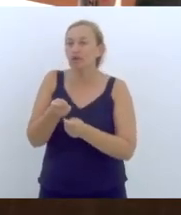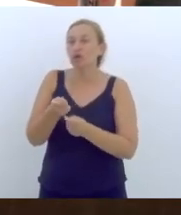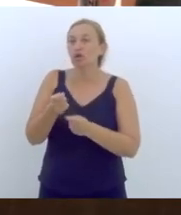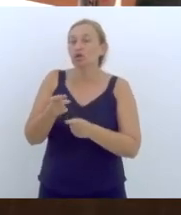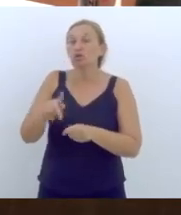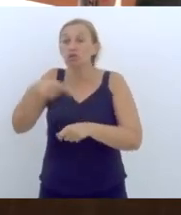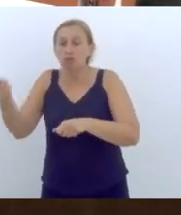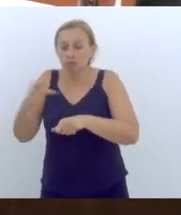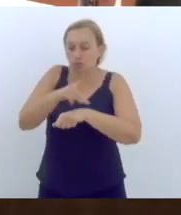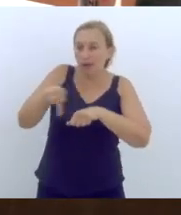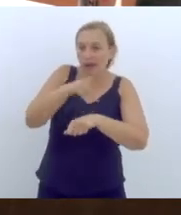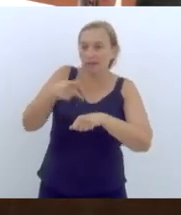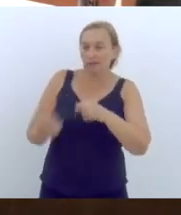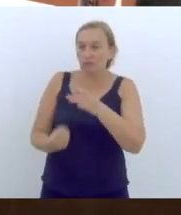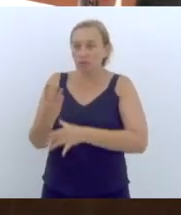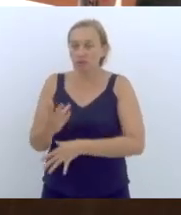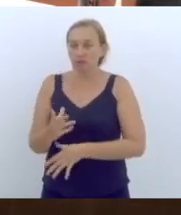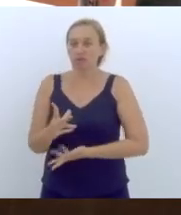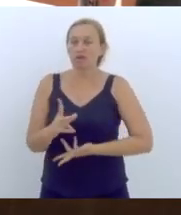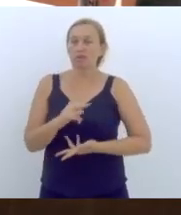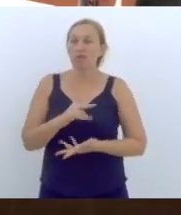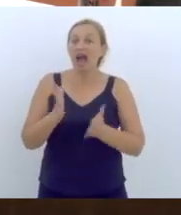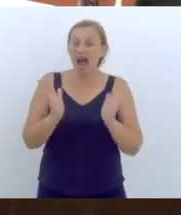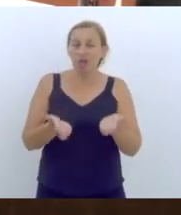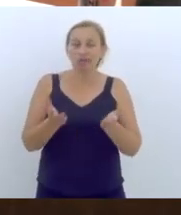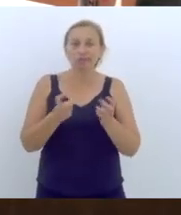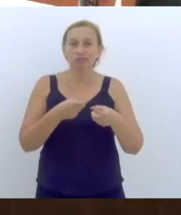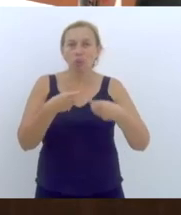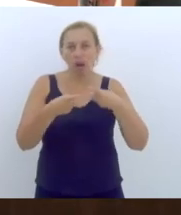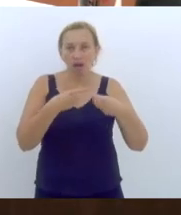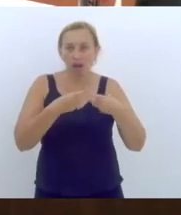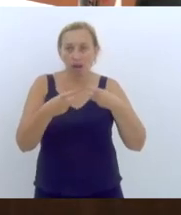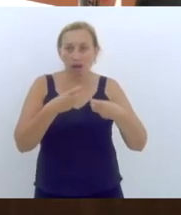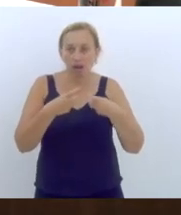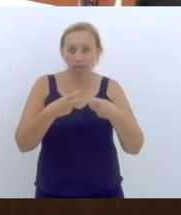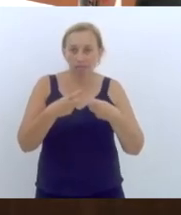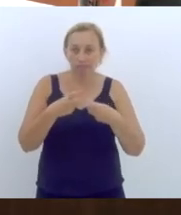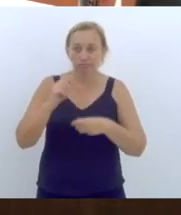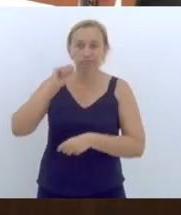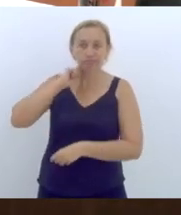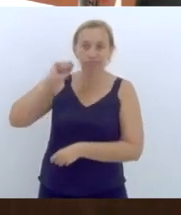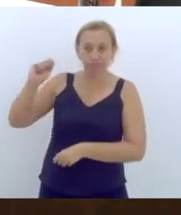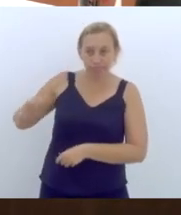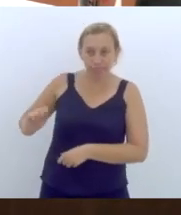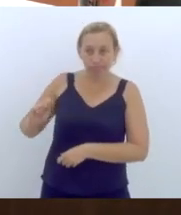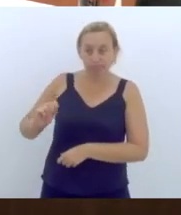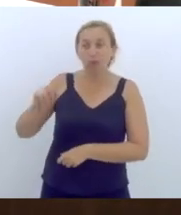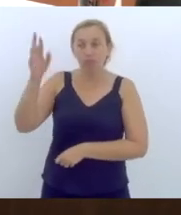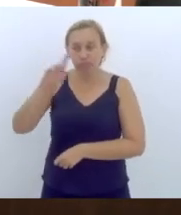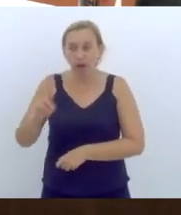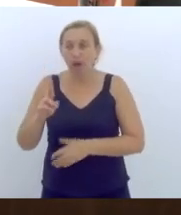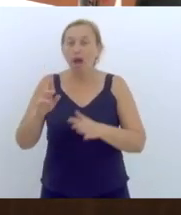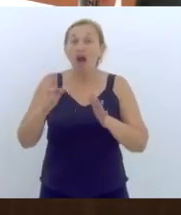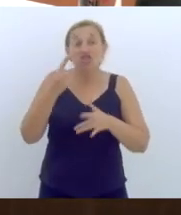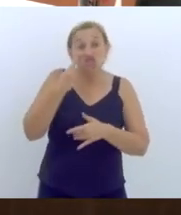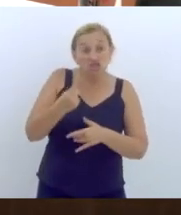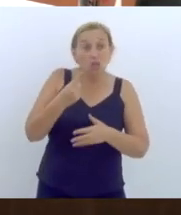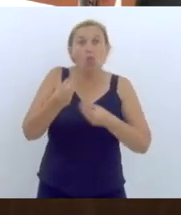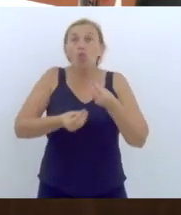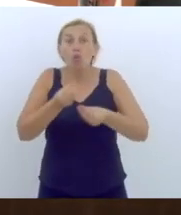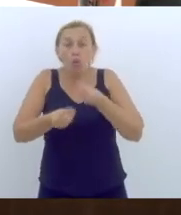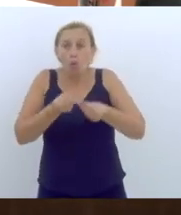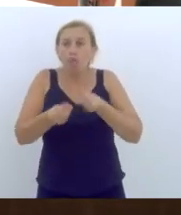sua produção. Agora mesmo, com a guerra entre a Rússia e a Ucrânia, a gente viu como essa